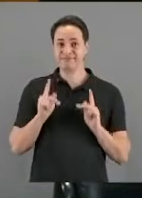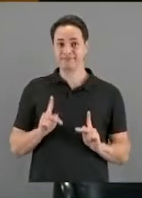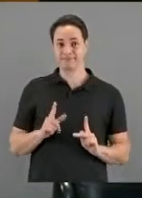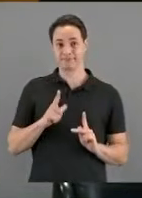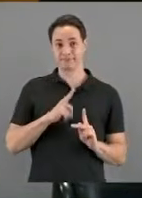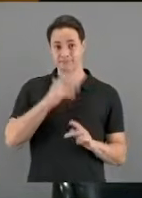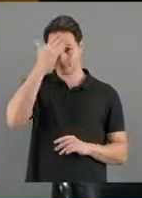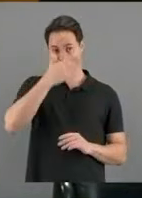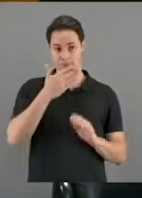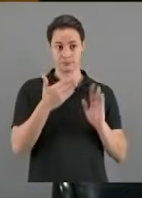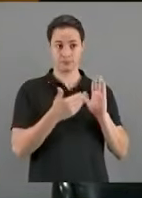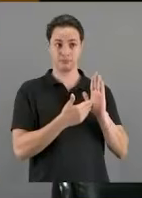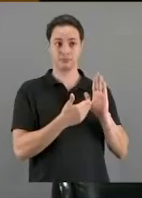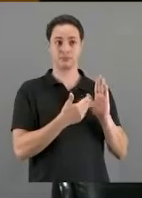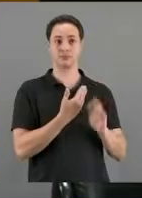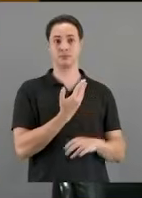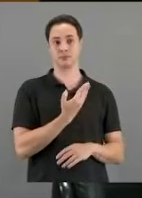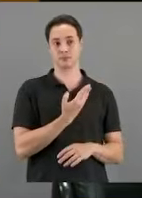Oficial da União,